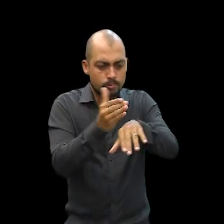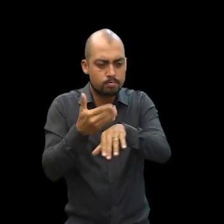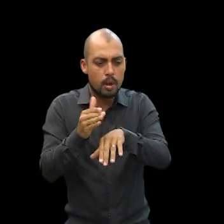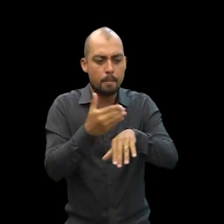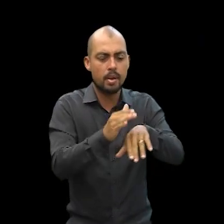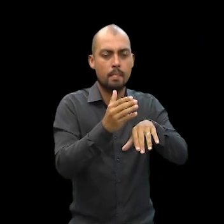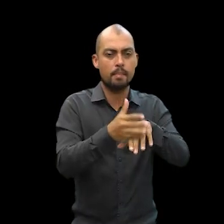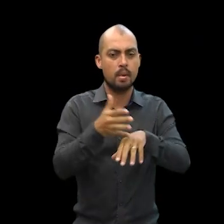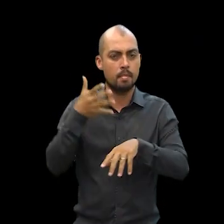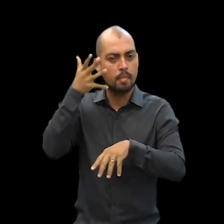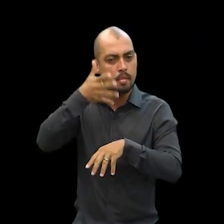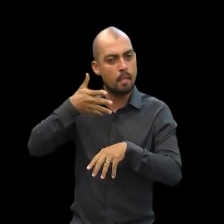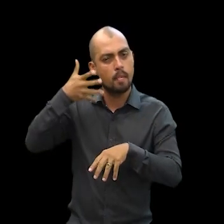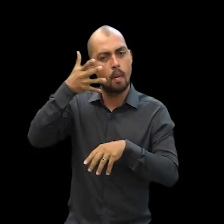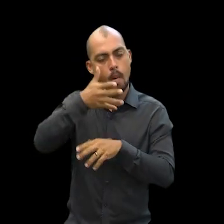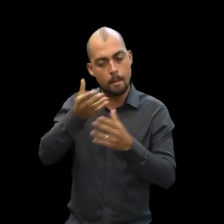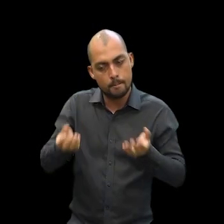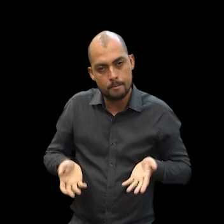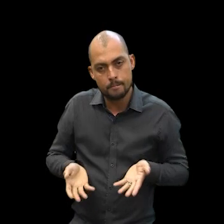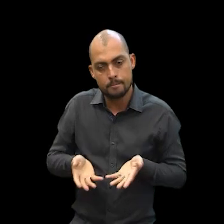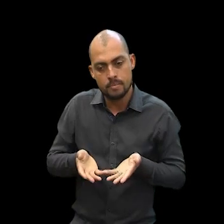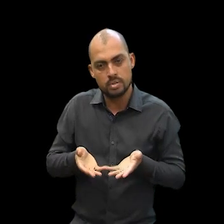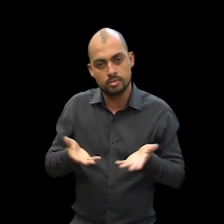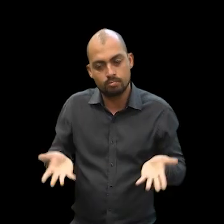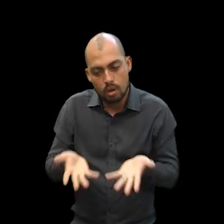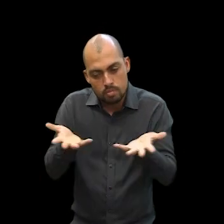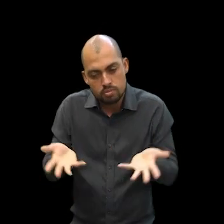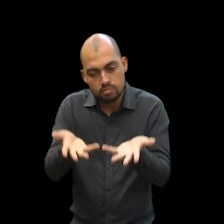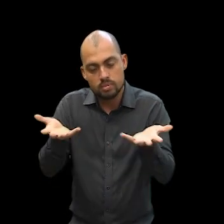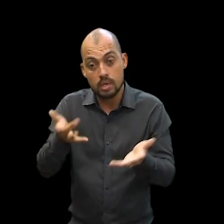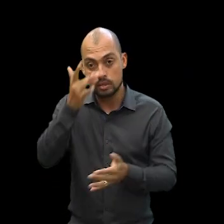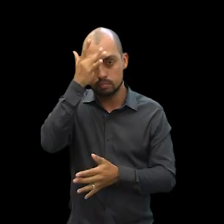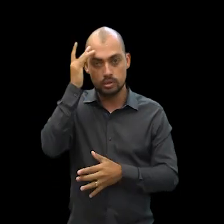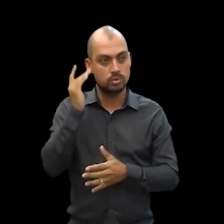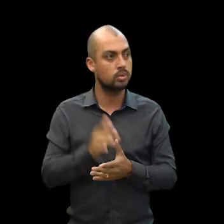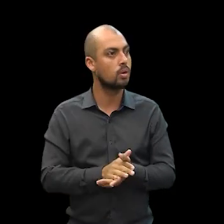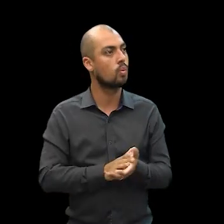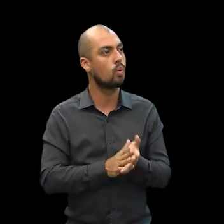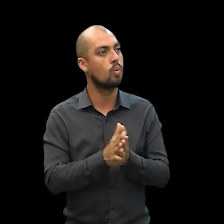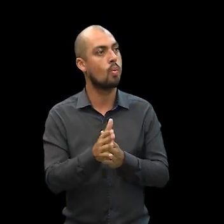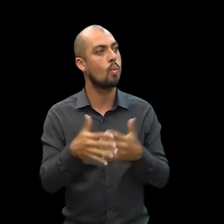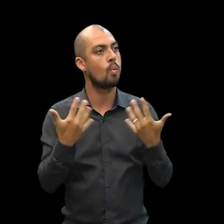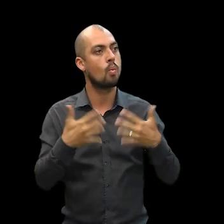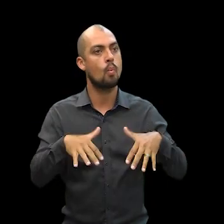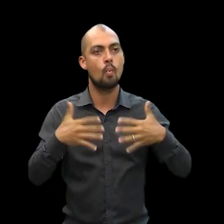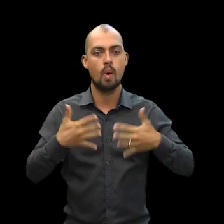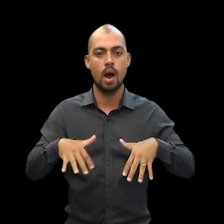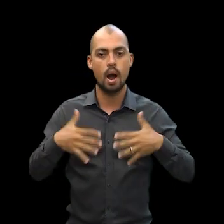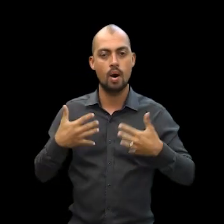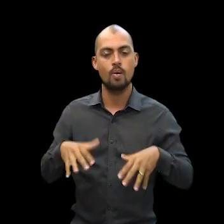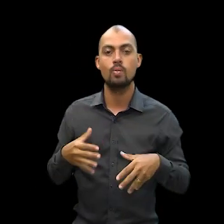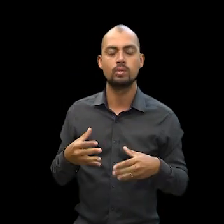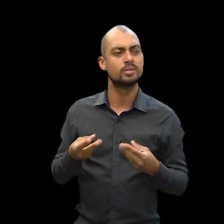com toda a equipe. O pessoal saiu realmente, como eu posso